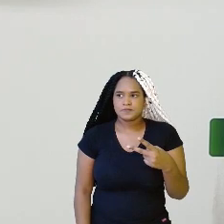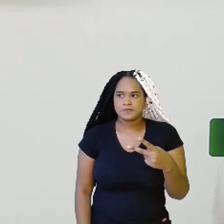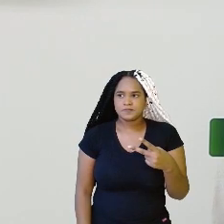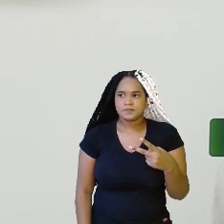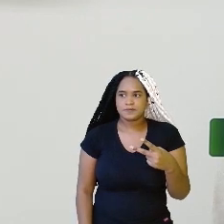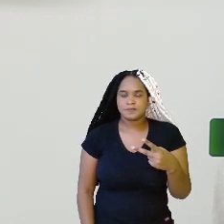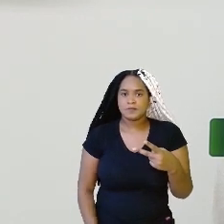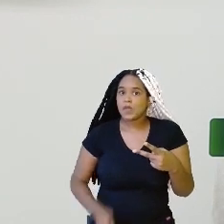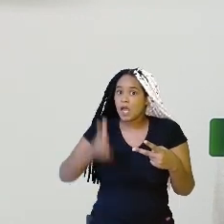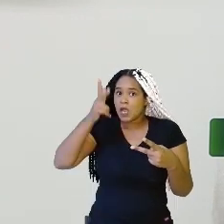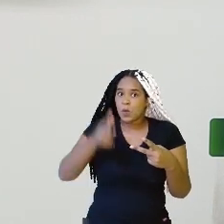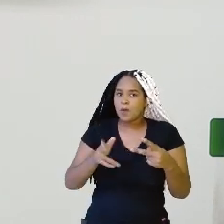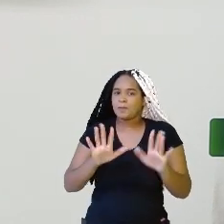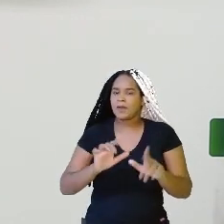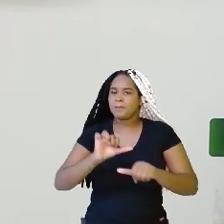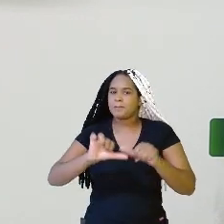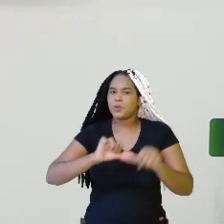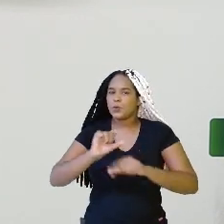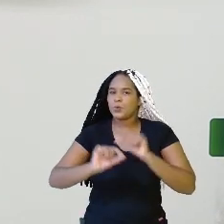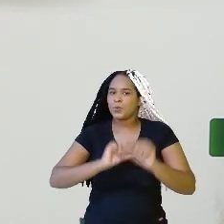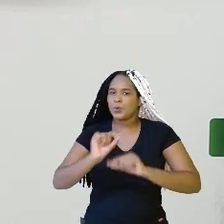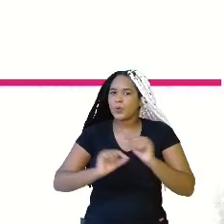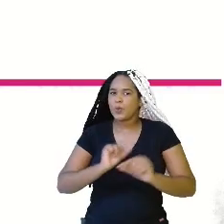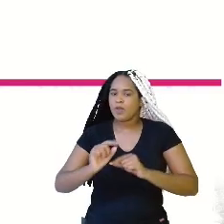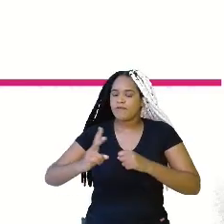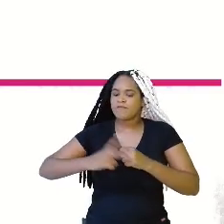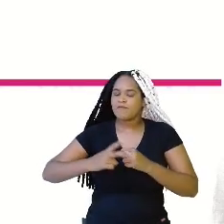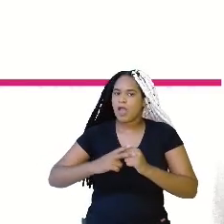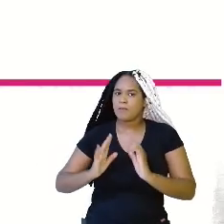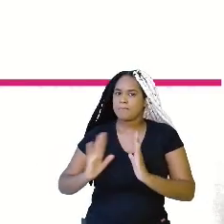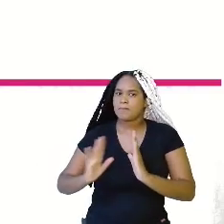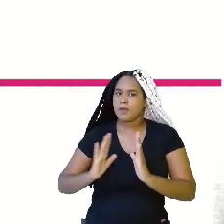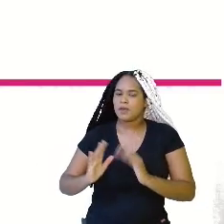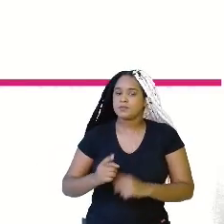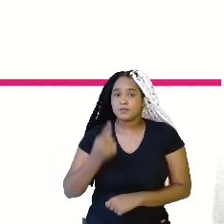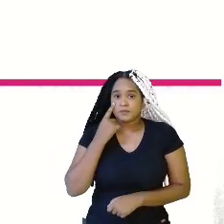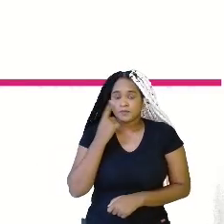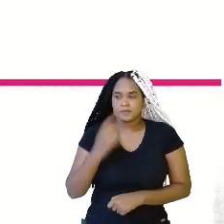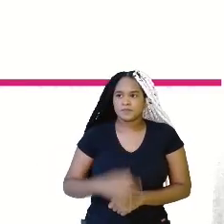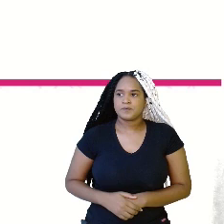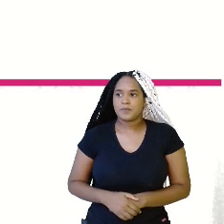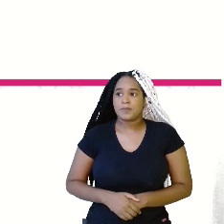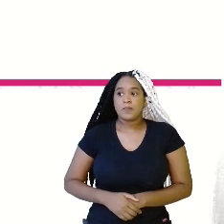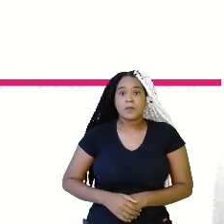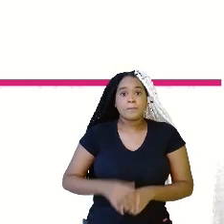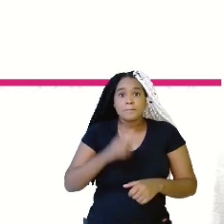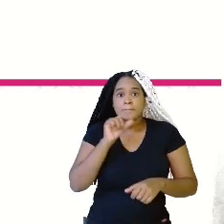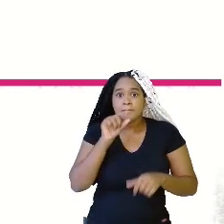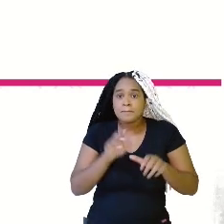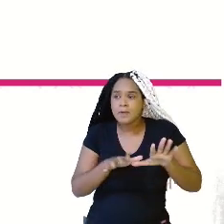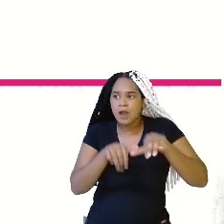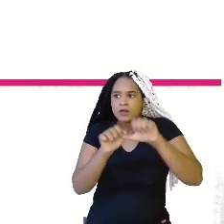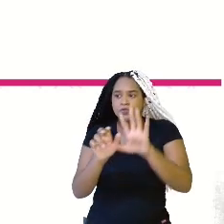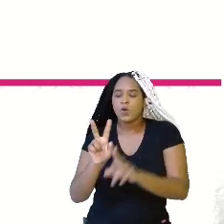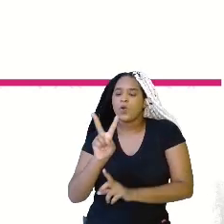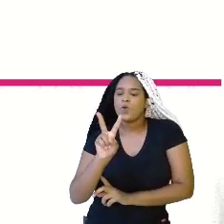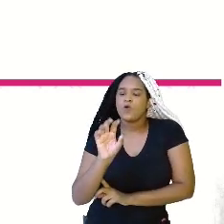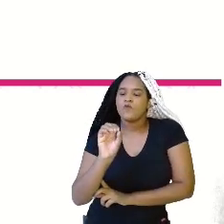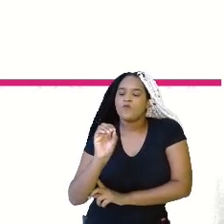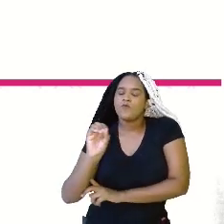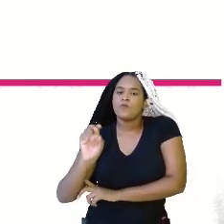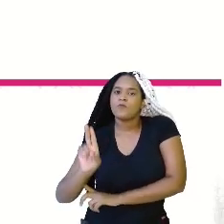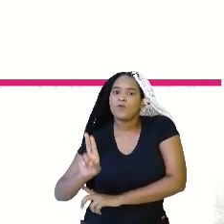A mesma frase, eu mudei o tempo verbal. O pássaro voou alto. Veja a diferença de